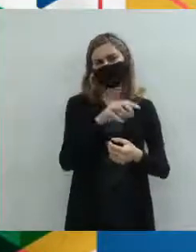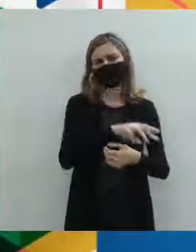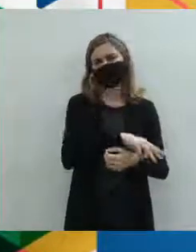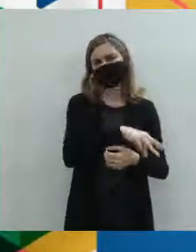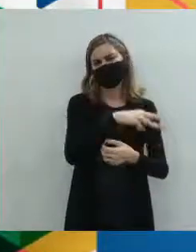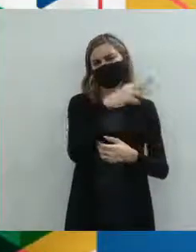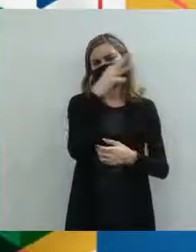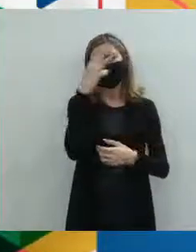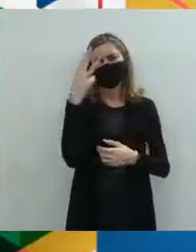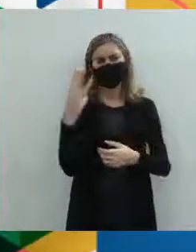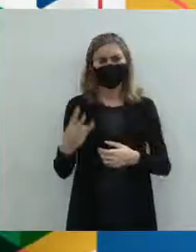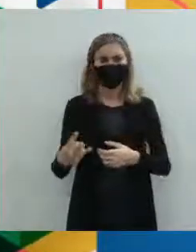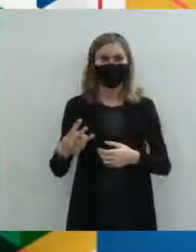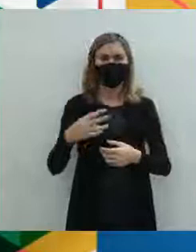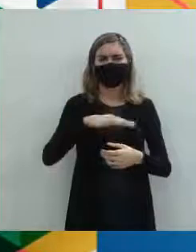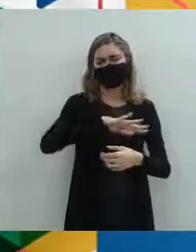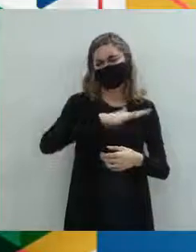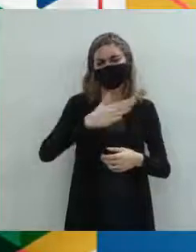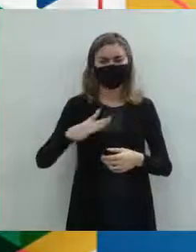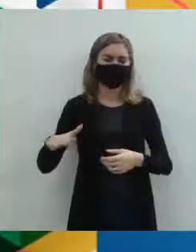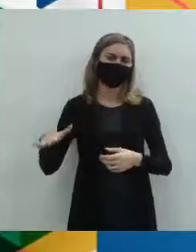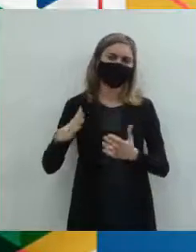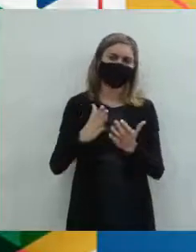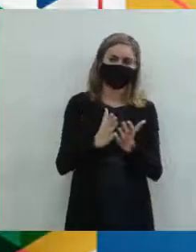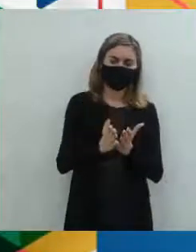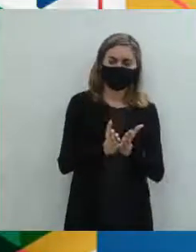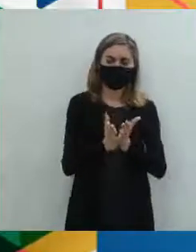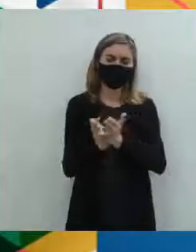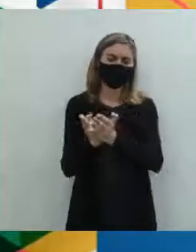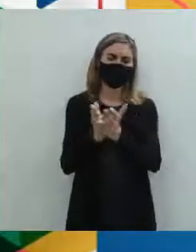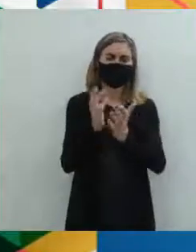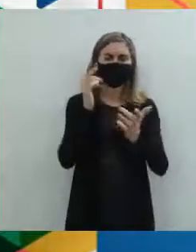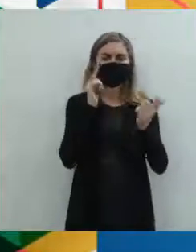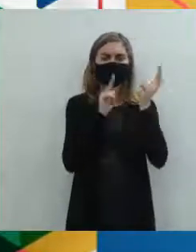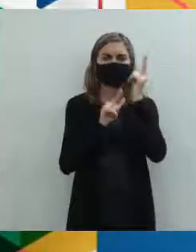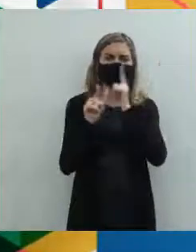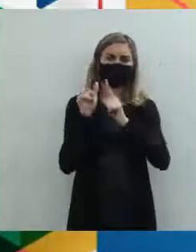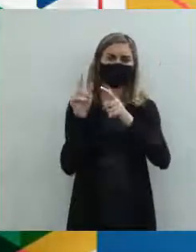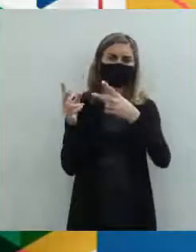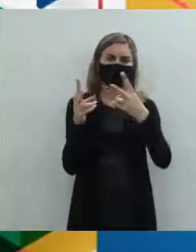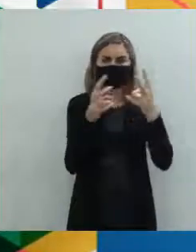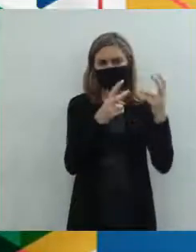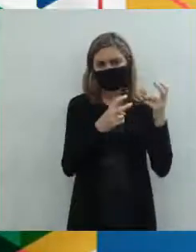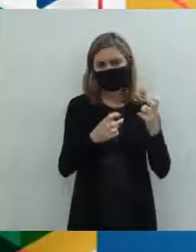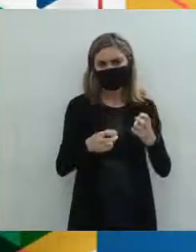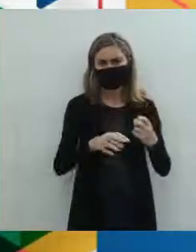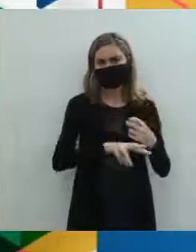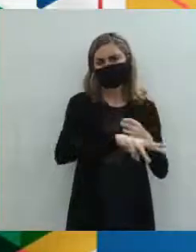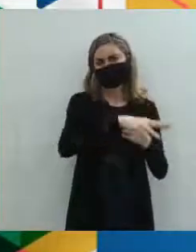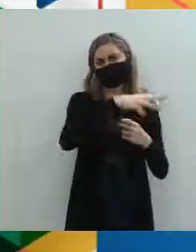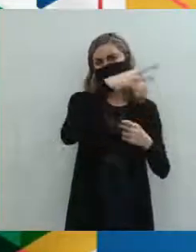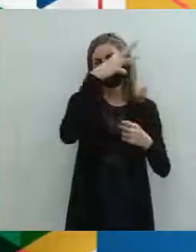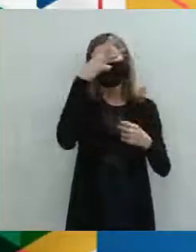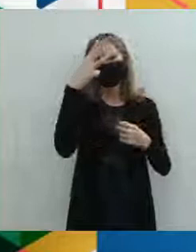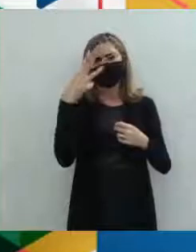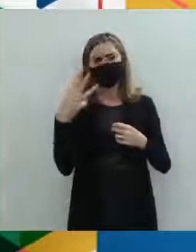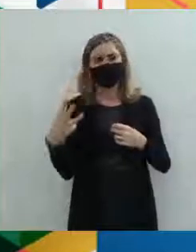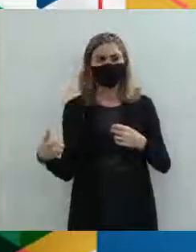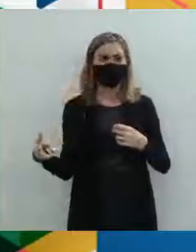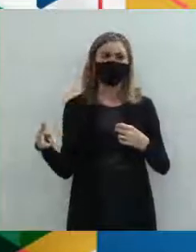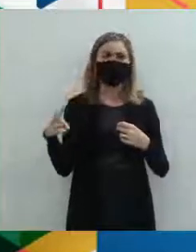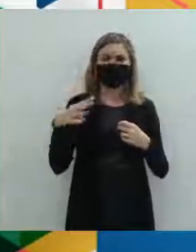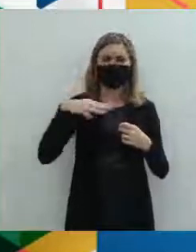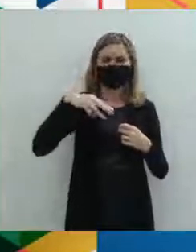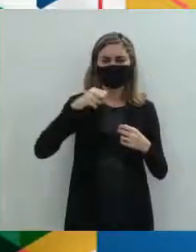arco-íris, o mar, o barquinho, e a gente consegue perceber esse arco-íris saindo, vamos dizer assim, do